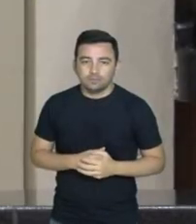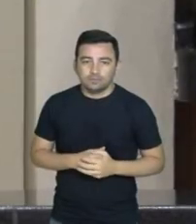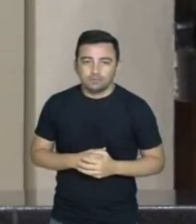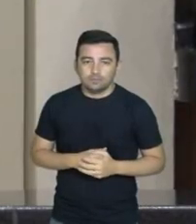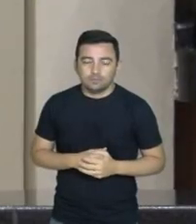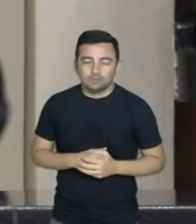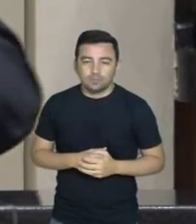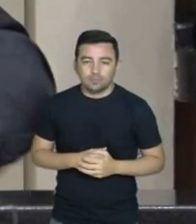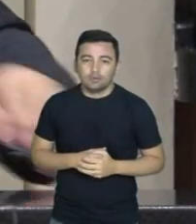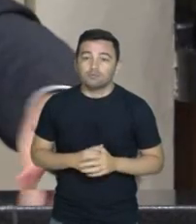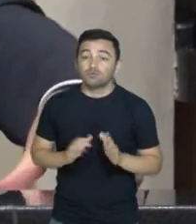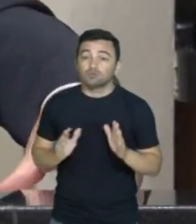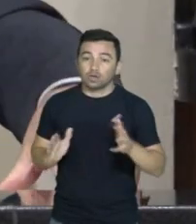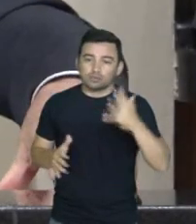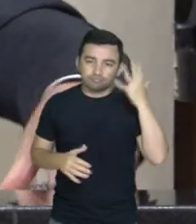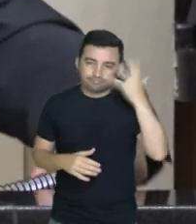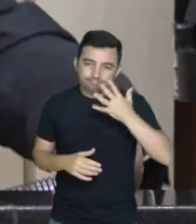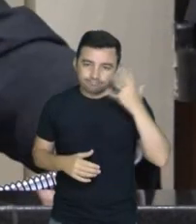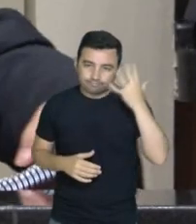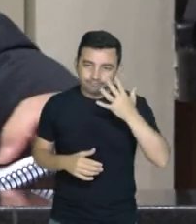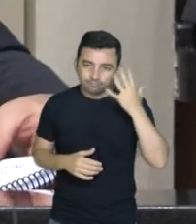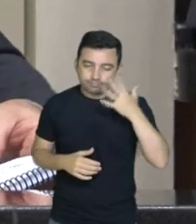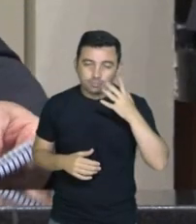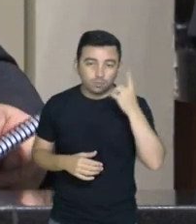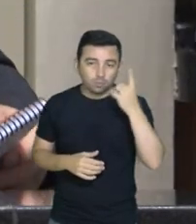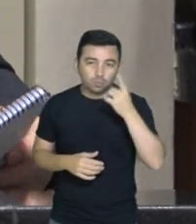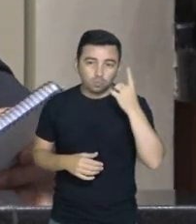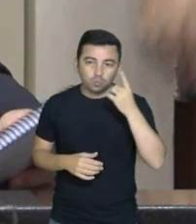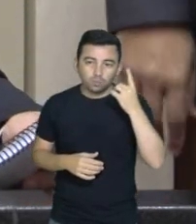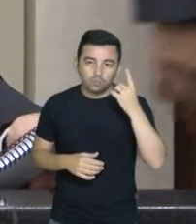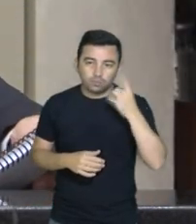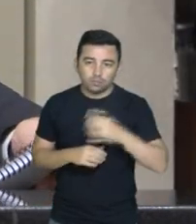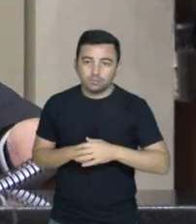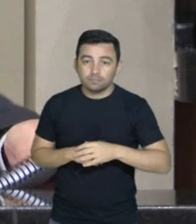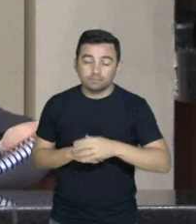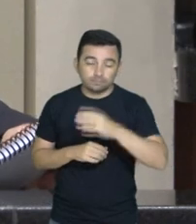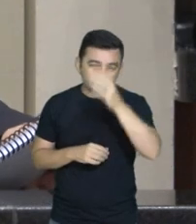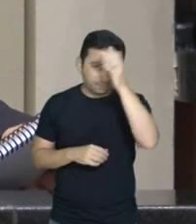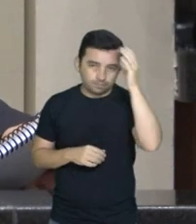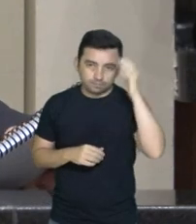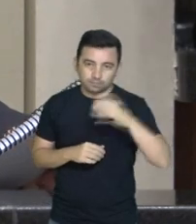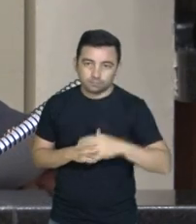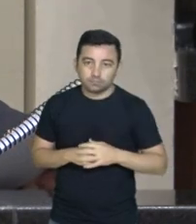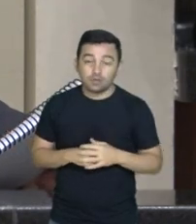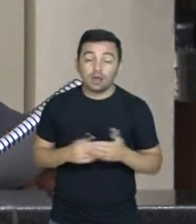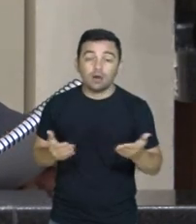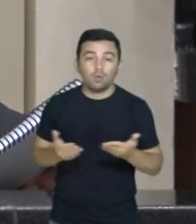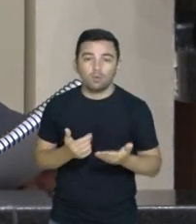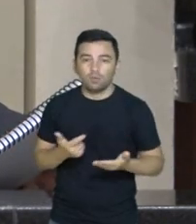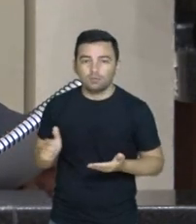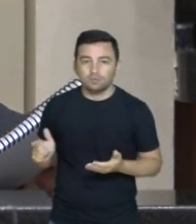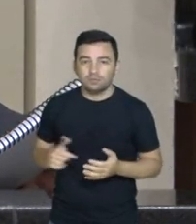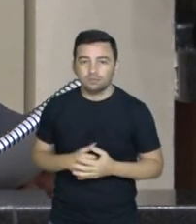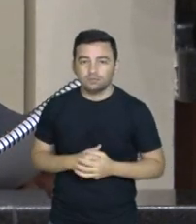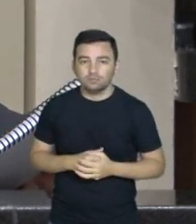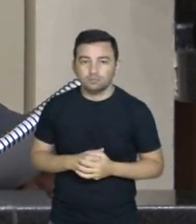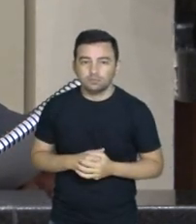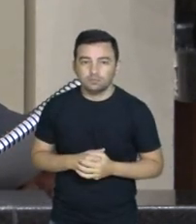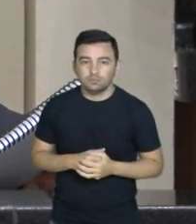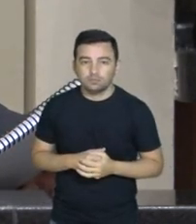feita a manifestação deputado Carlos Humberto na sequência Deputado